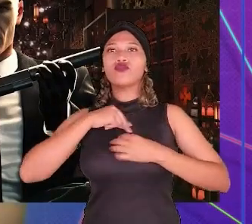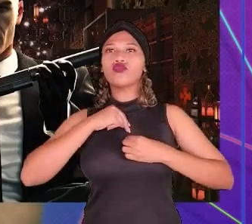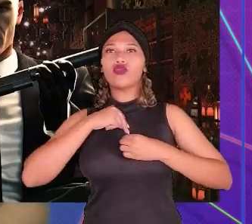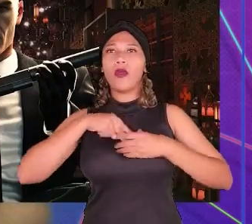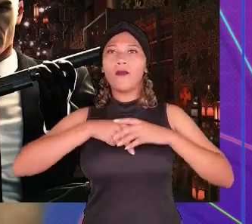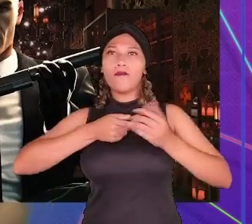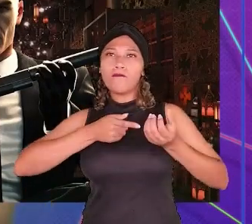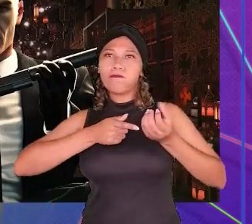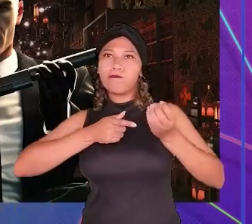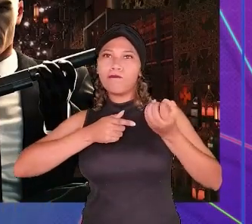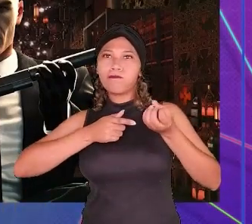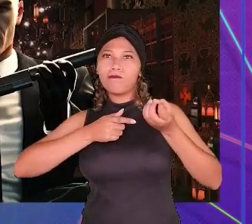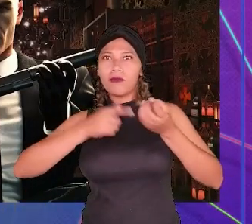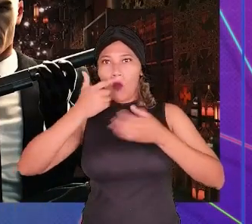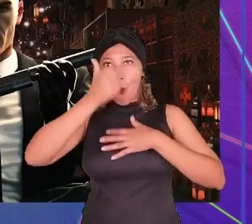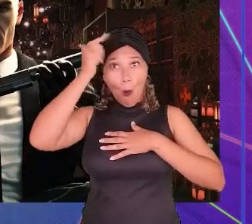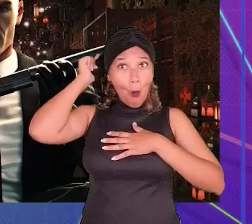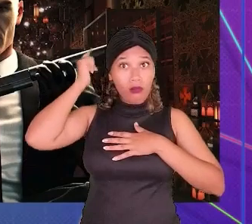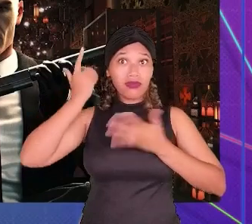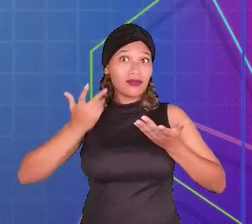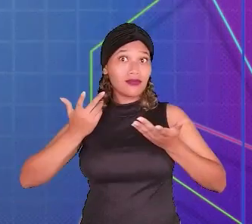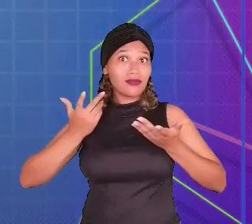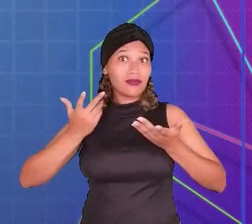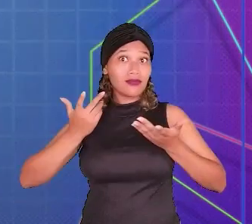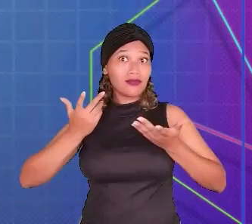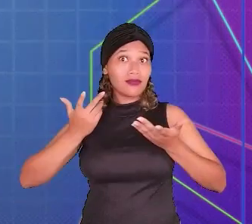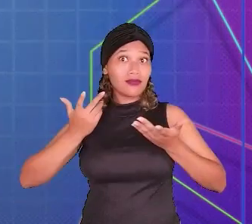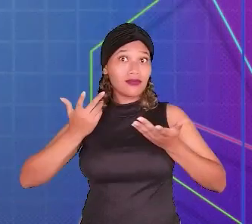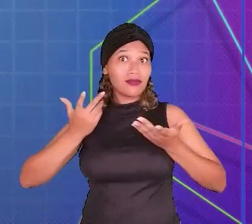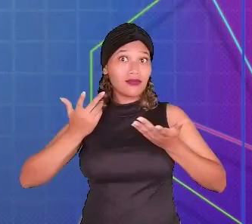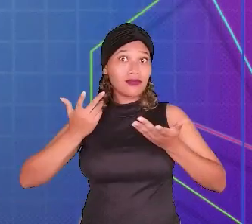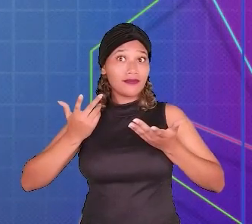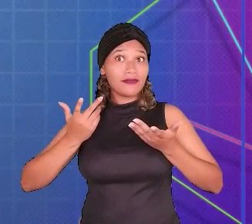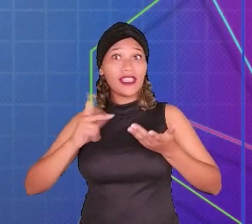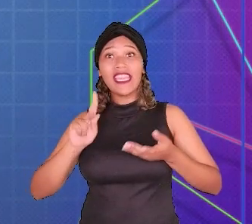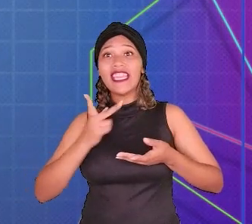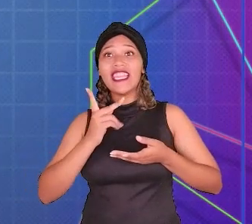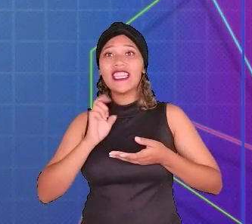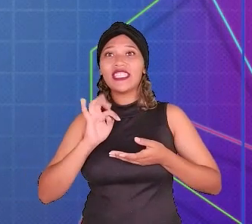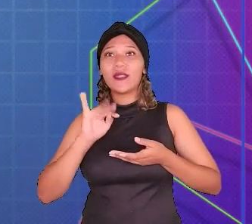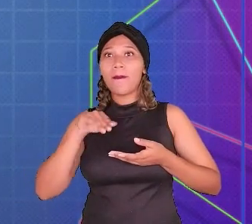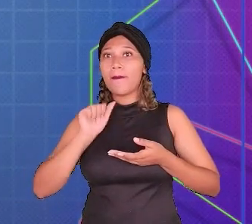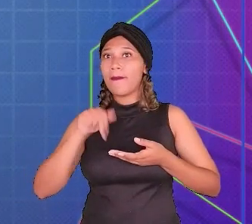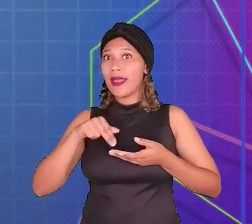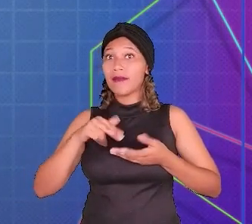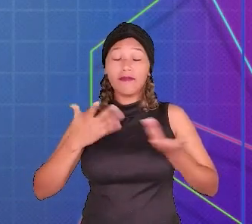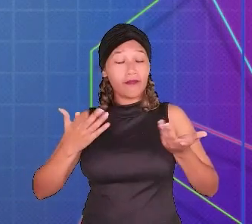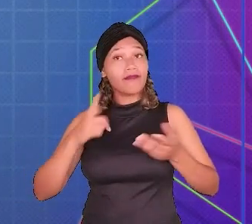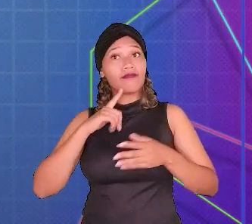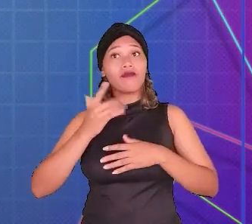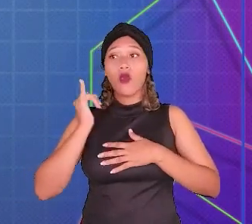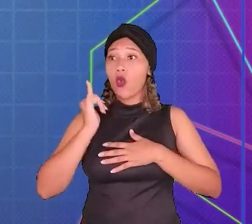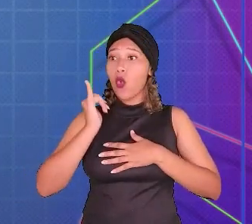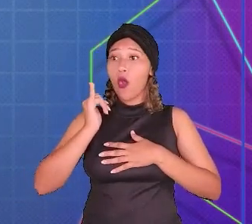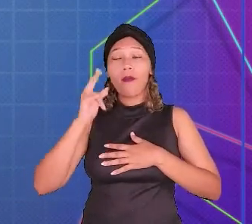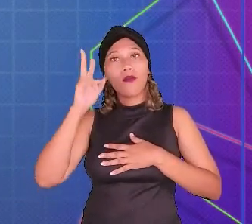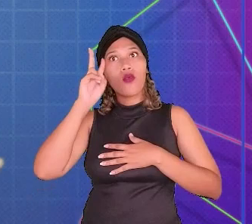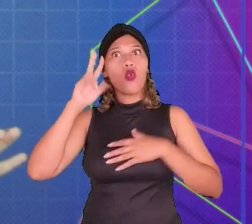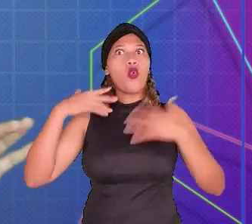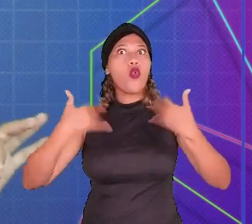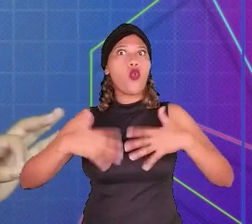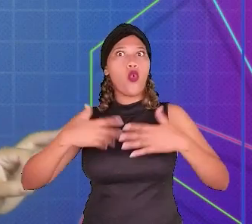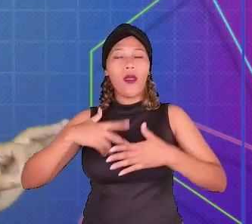a pistola com o silenciador e a cabeça careca. Imagem também descrita pela professora. São características como essas que tornam seu